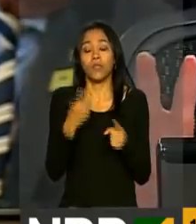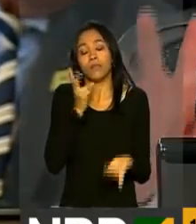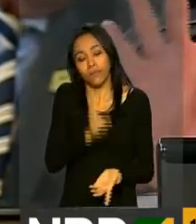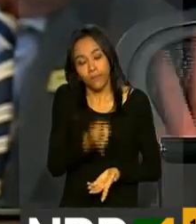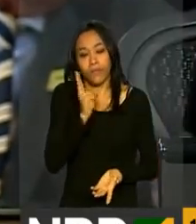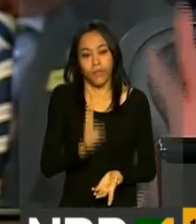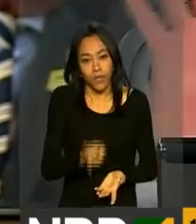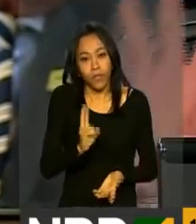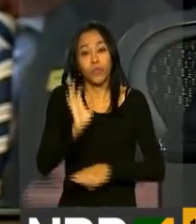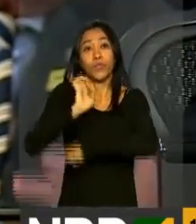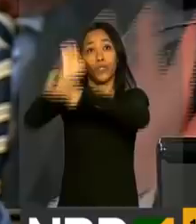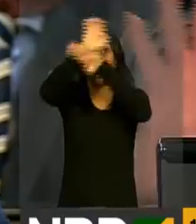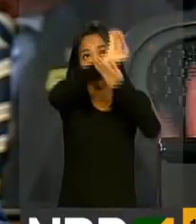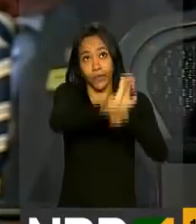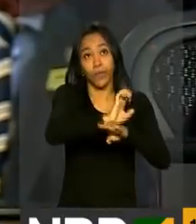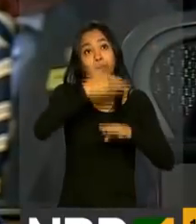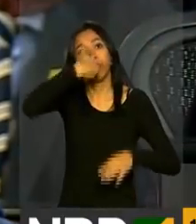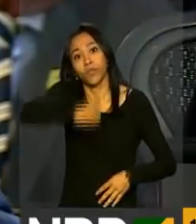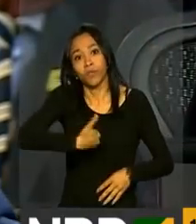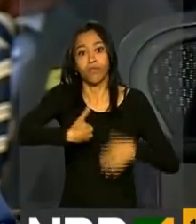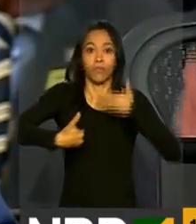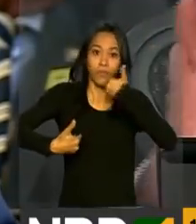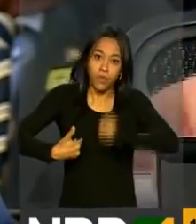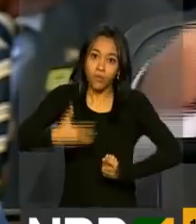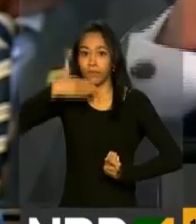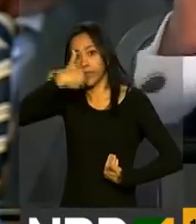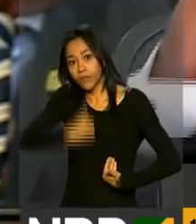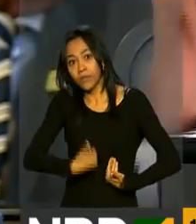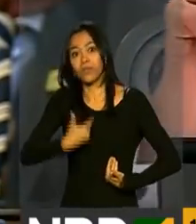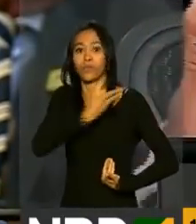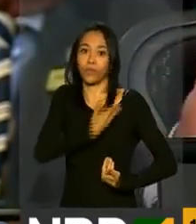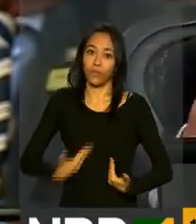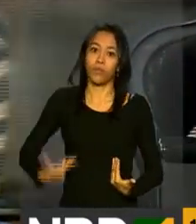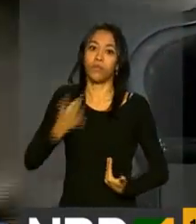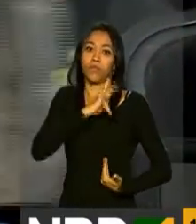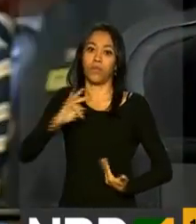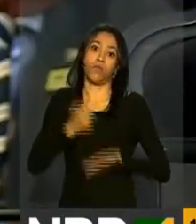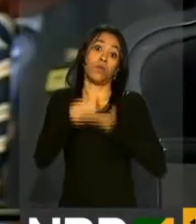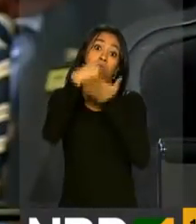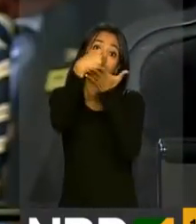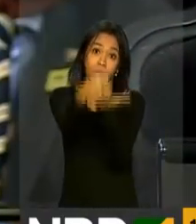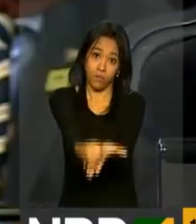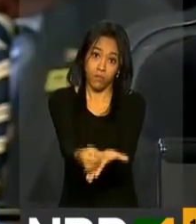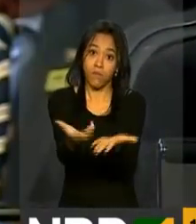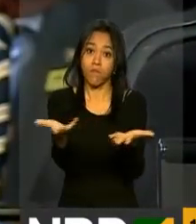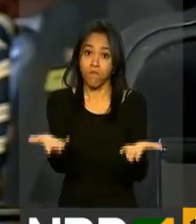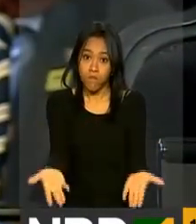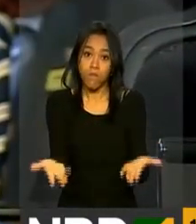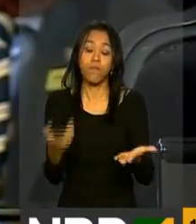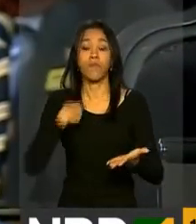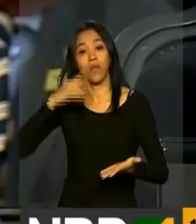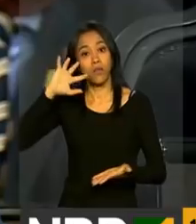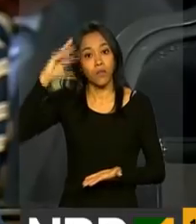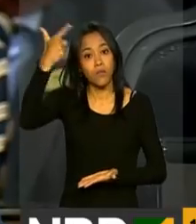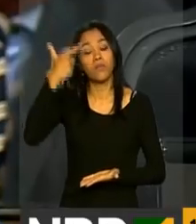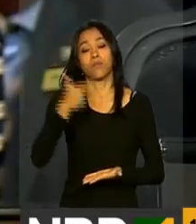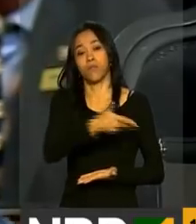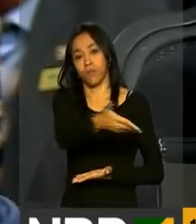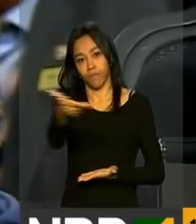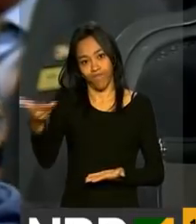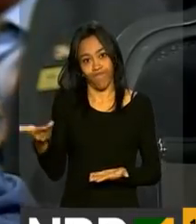vem estado brasileiro pedir a intervenção entre aspas da união federal é nos respectivos